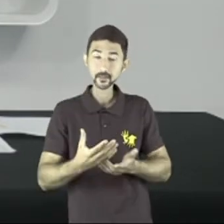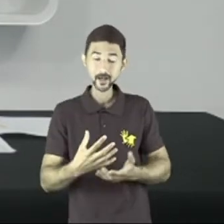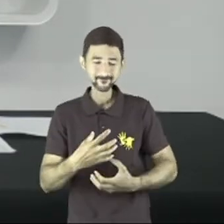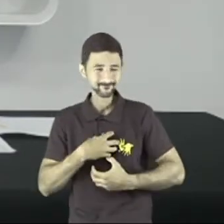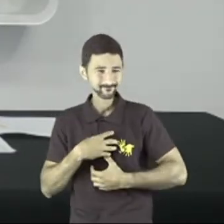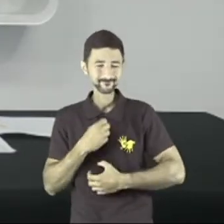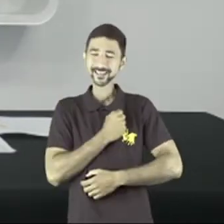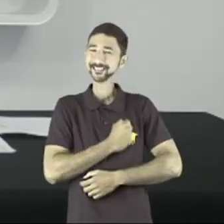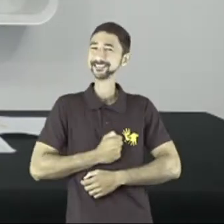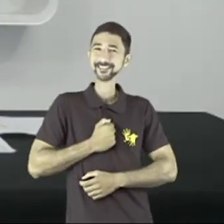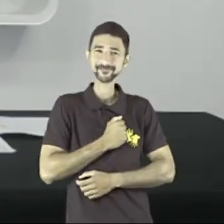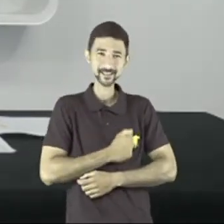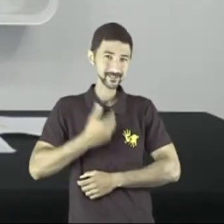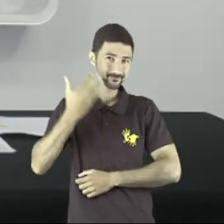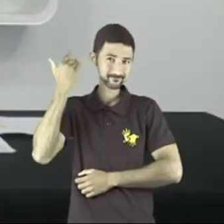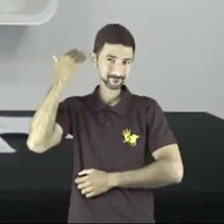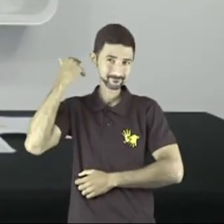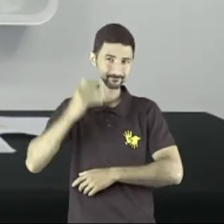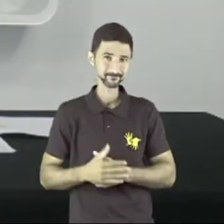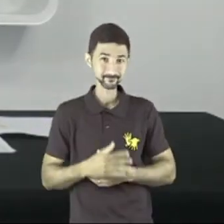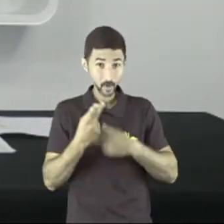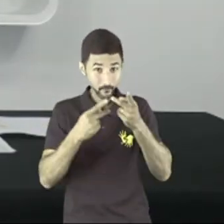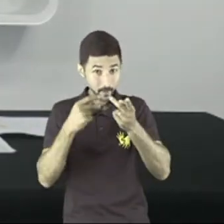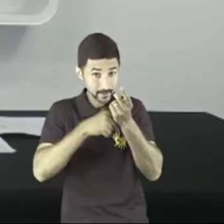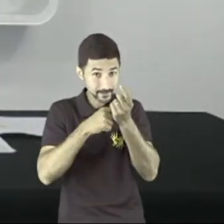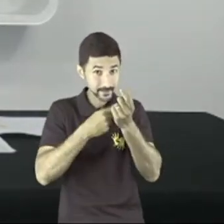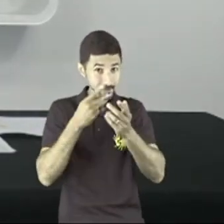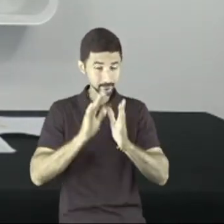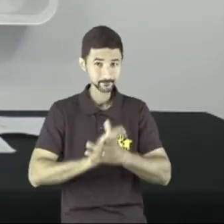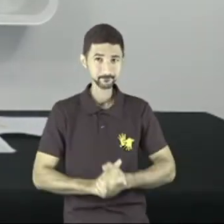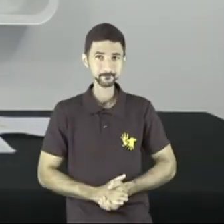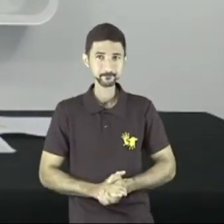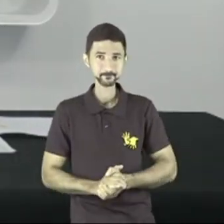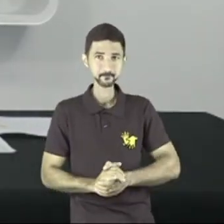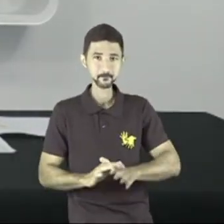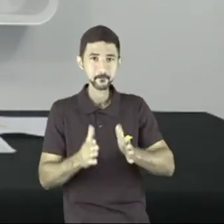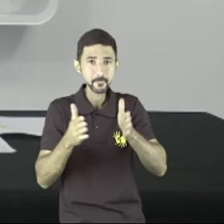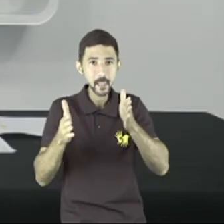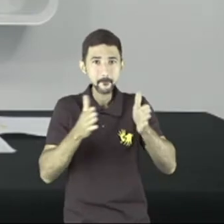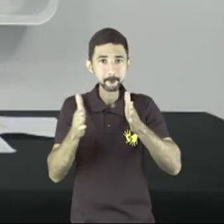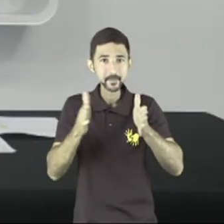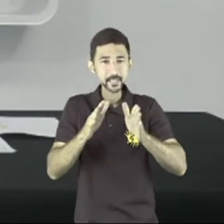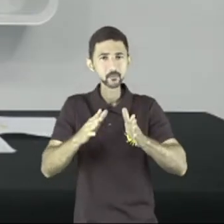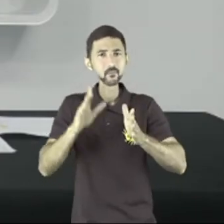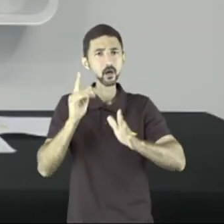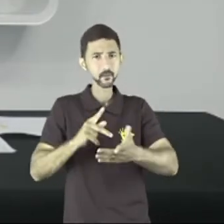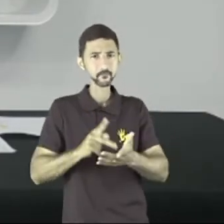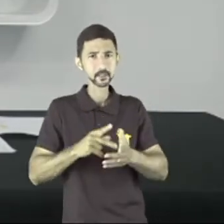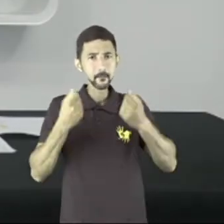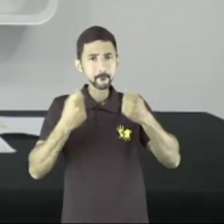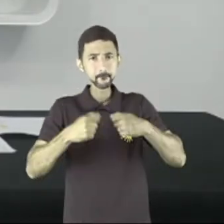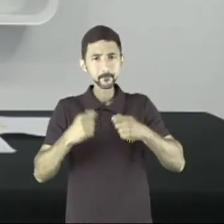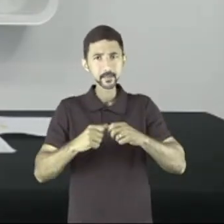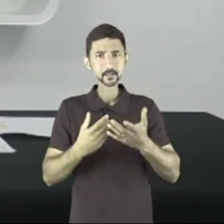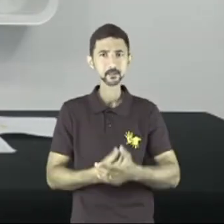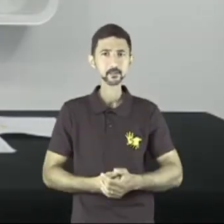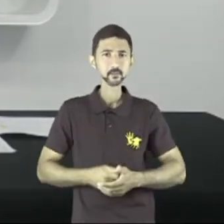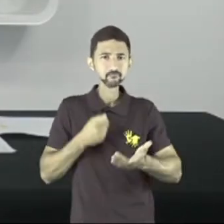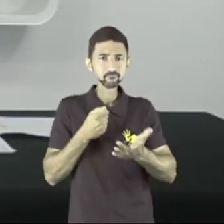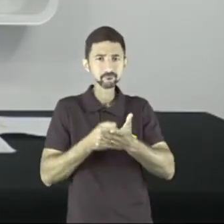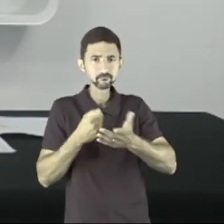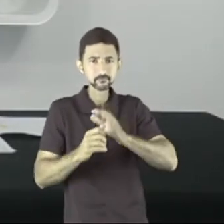tenho saudade dela, viu? Deixa eu contar esse segredo para vocês. Mas é o período em que a gente realmente precisa